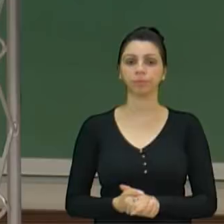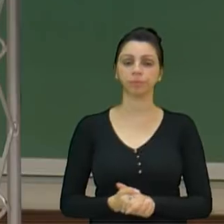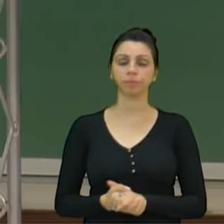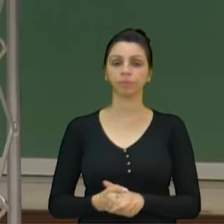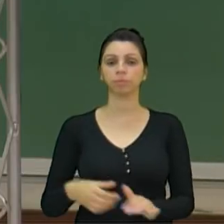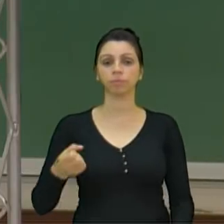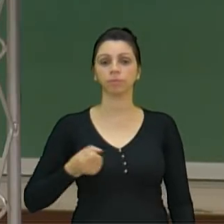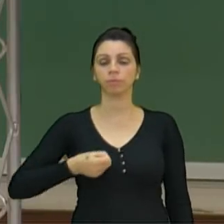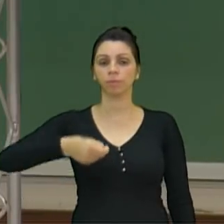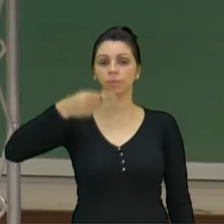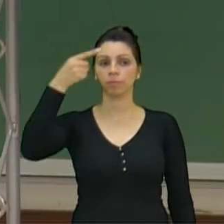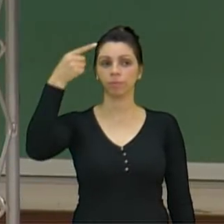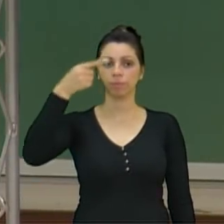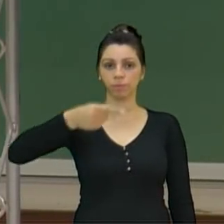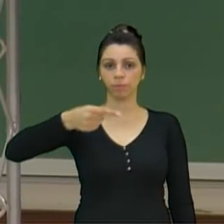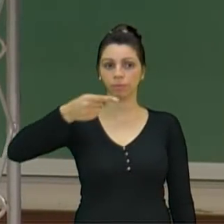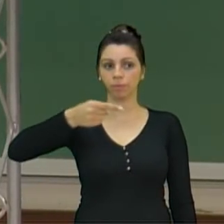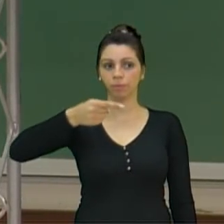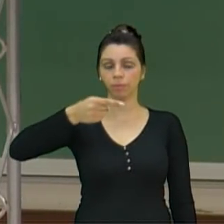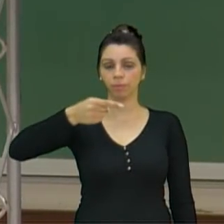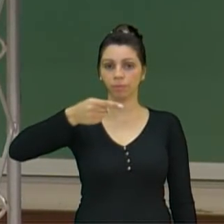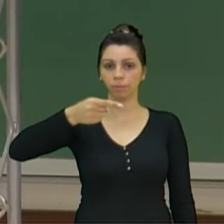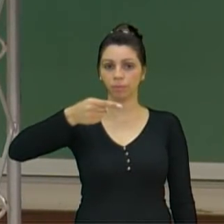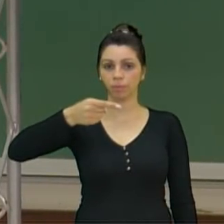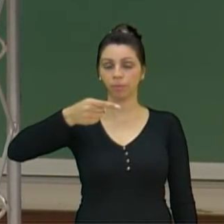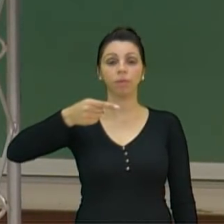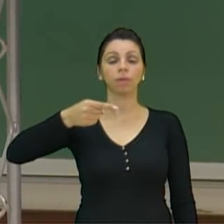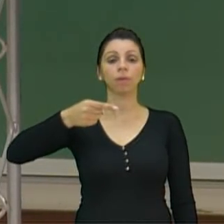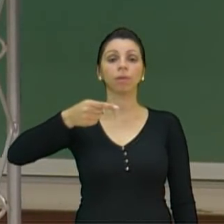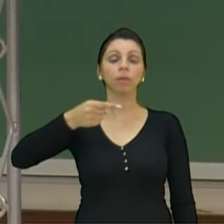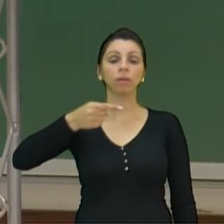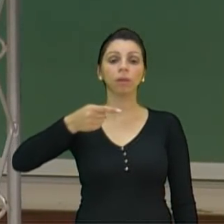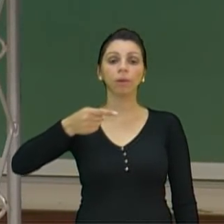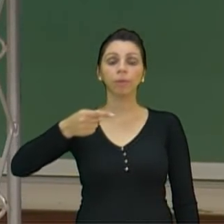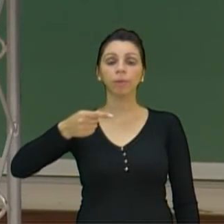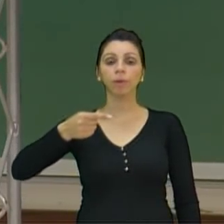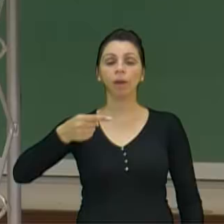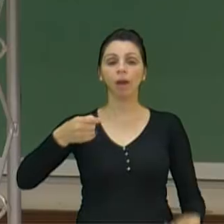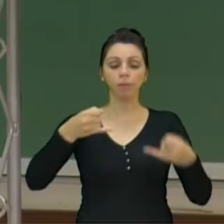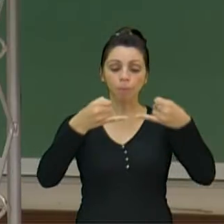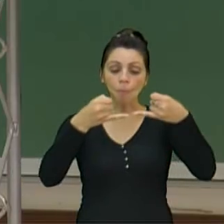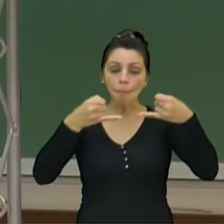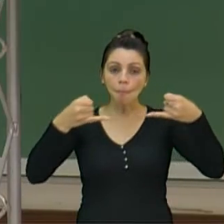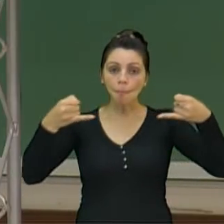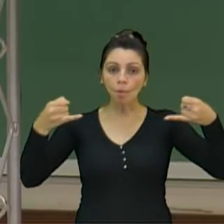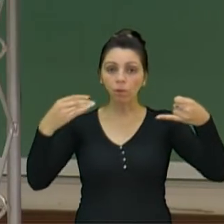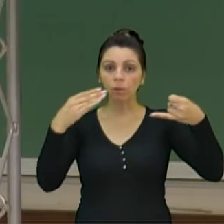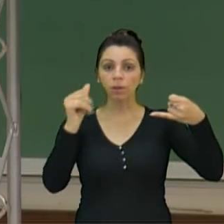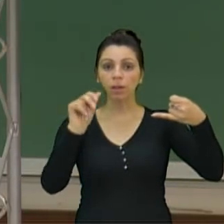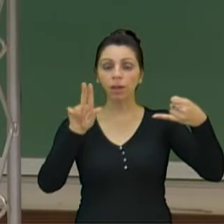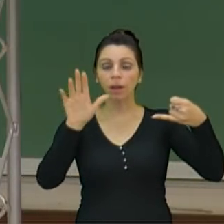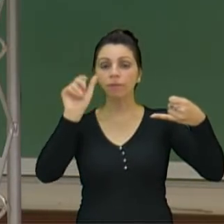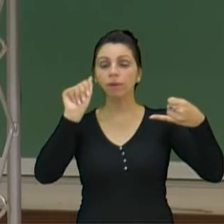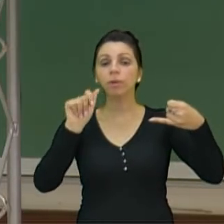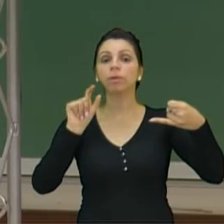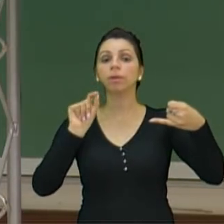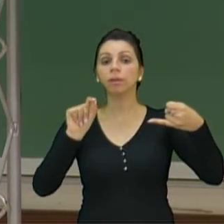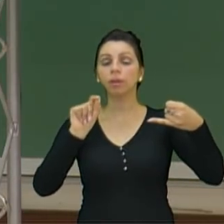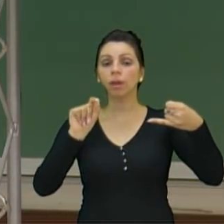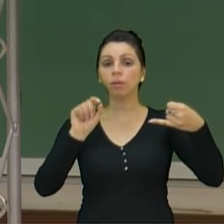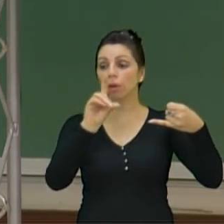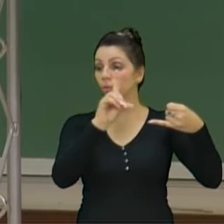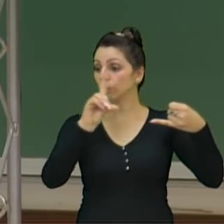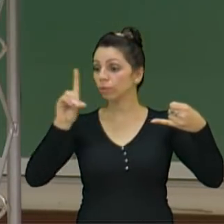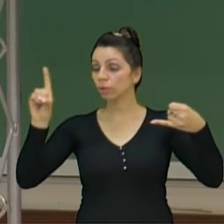Número 1, nós tínhamos aqui a veia cava. Essa veia que passa atrás do lado direito do coração, aqui